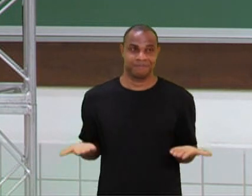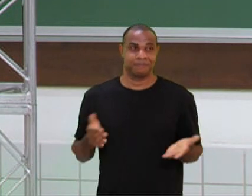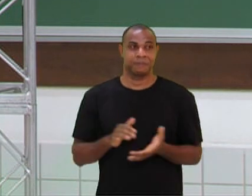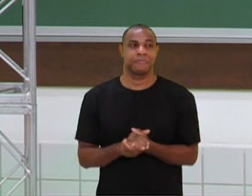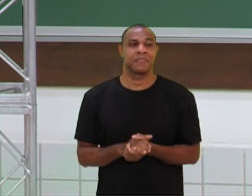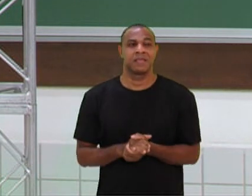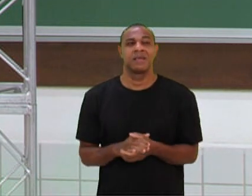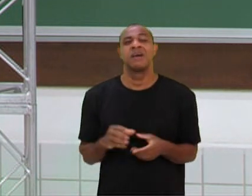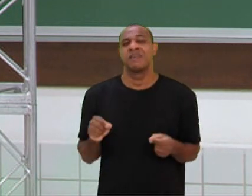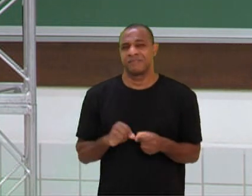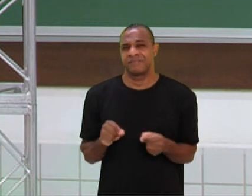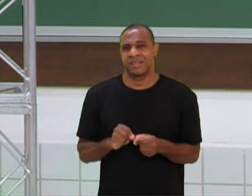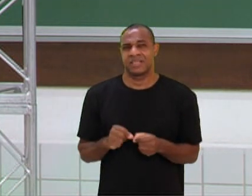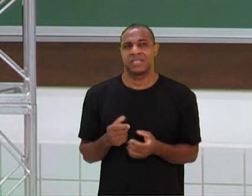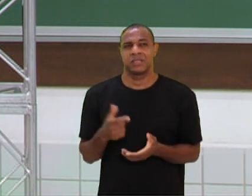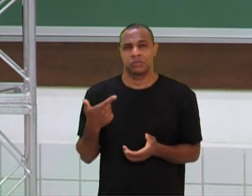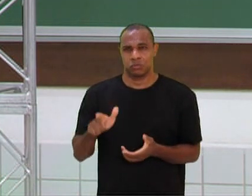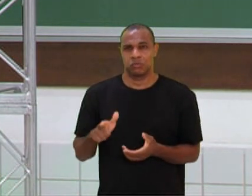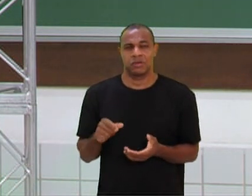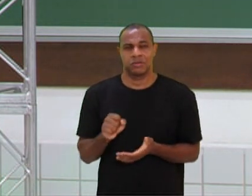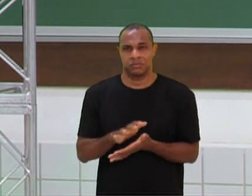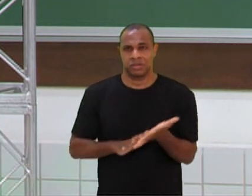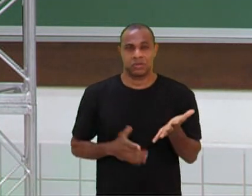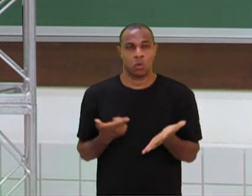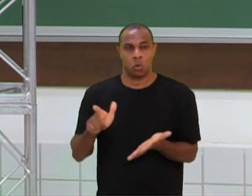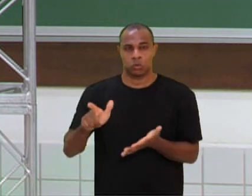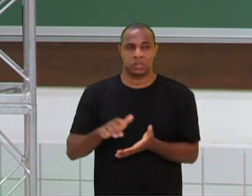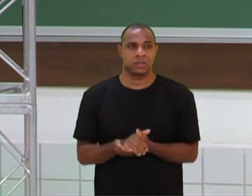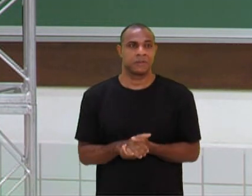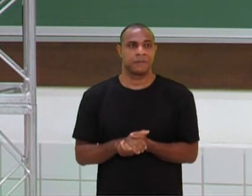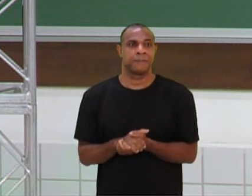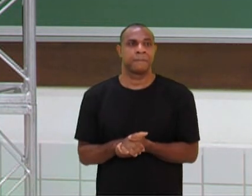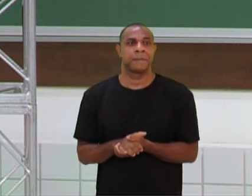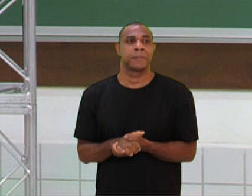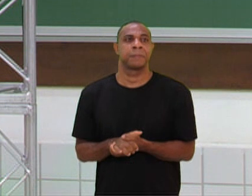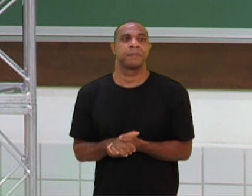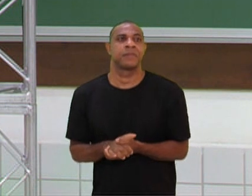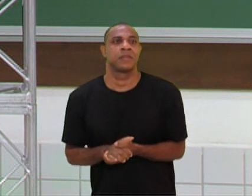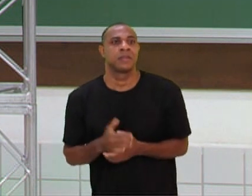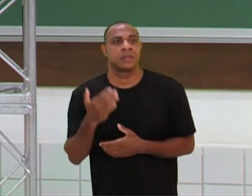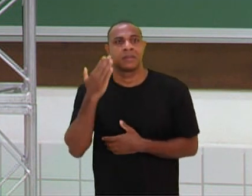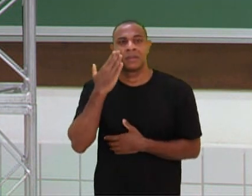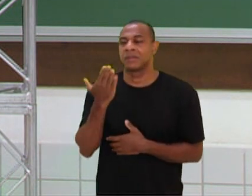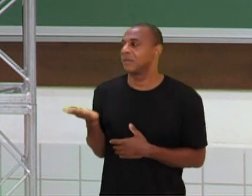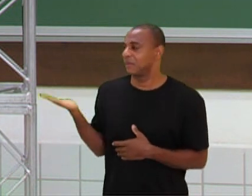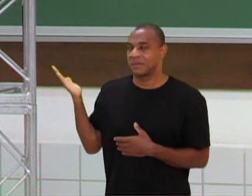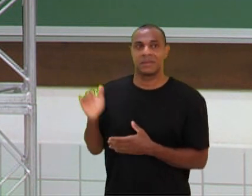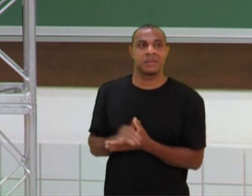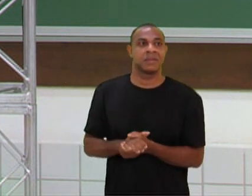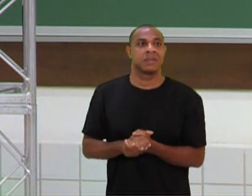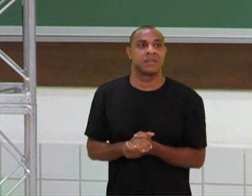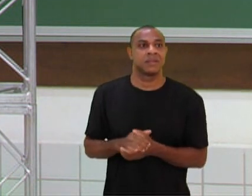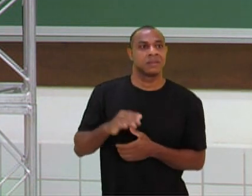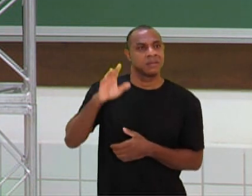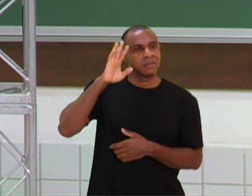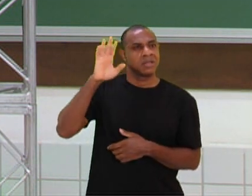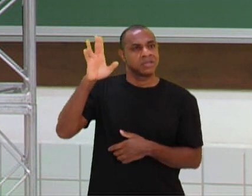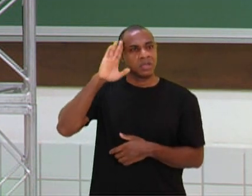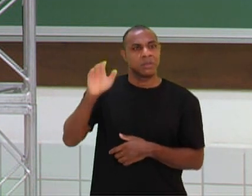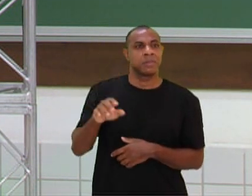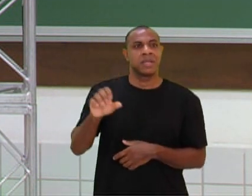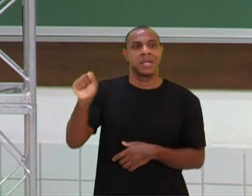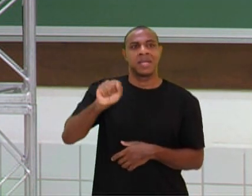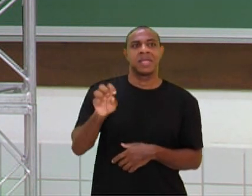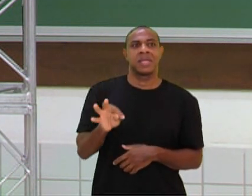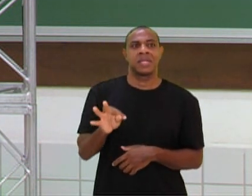Vamos fazer mais um pouquinho aqui, vamos falar um pouquinho agora sobre a questão do Stevens. Olha aqui, meus queridos, sobre o teorema de Stevens, o que ele quer dizer,